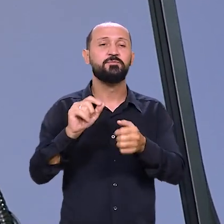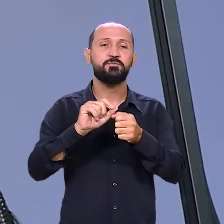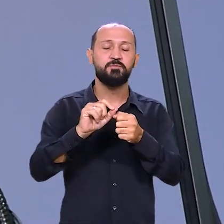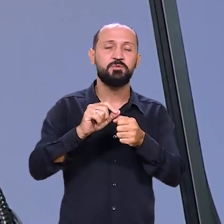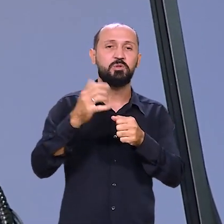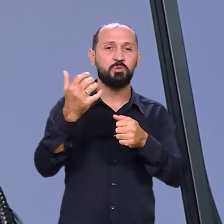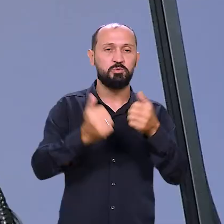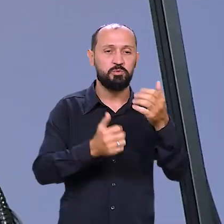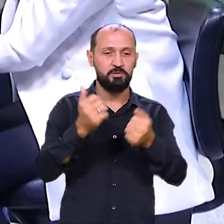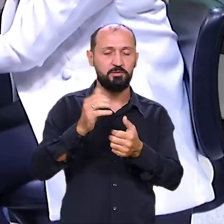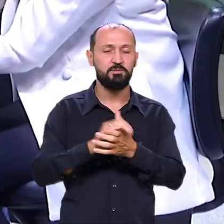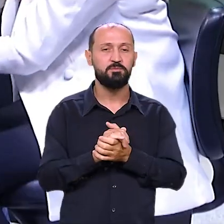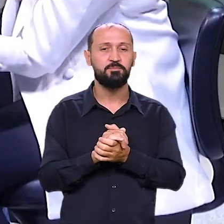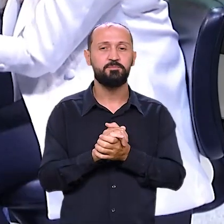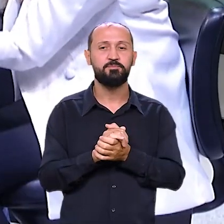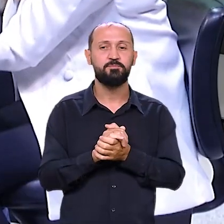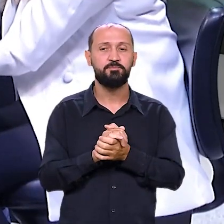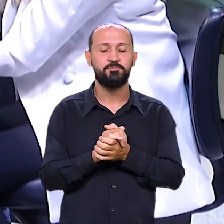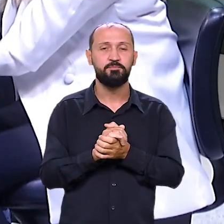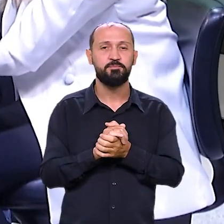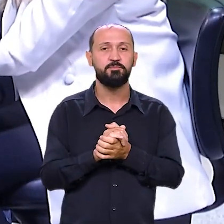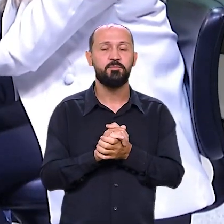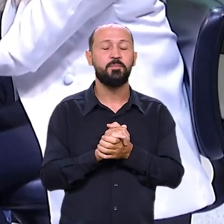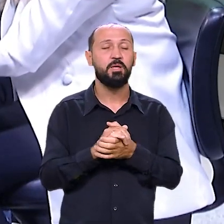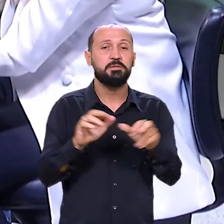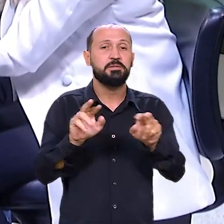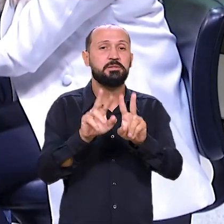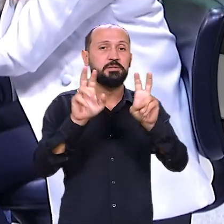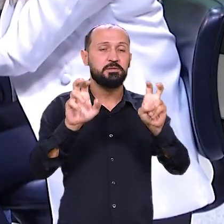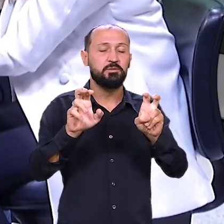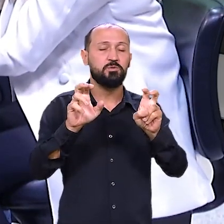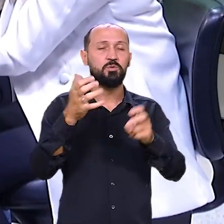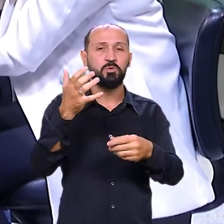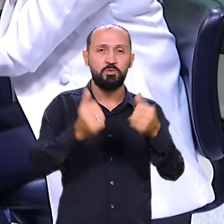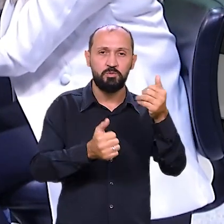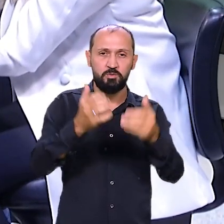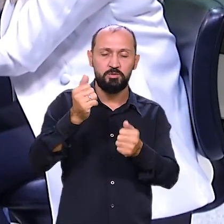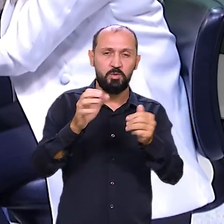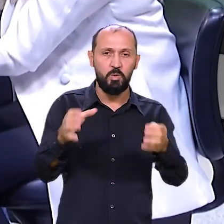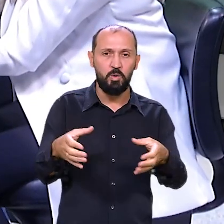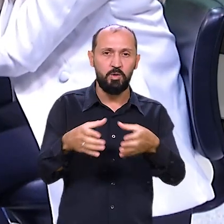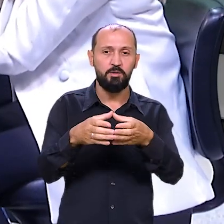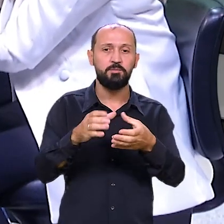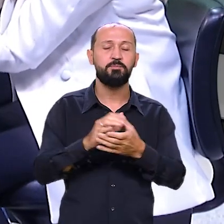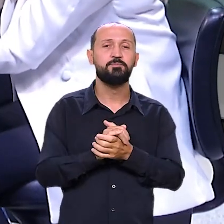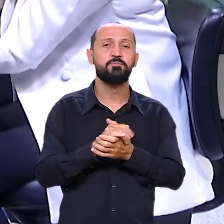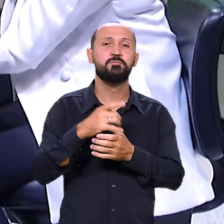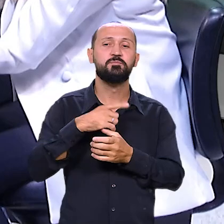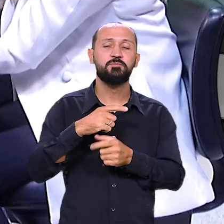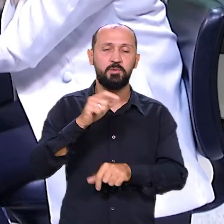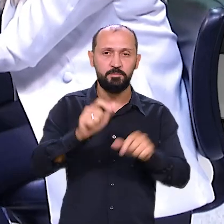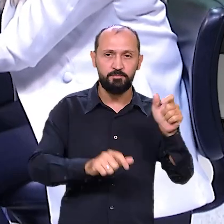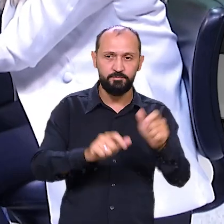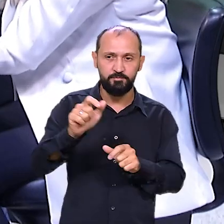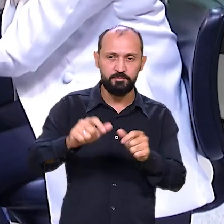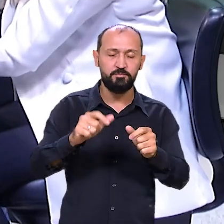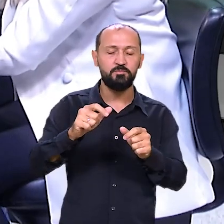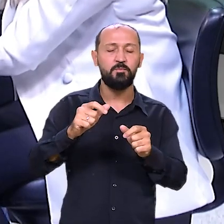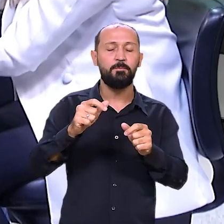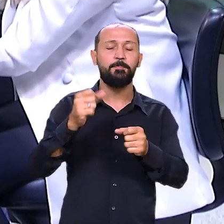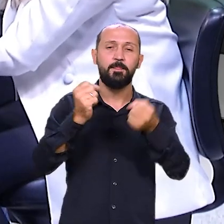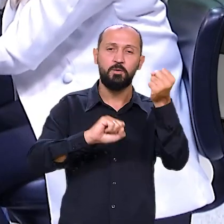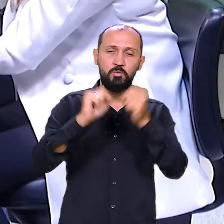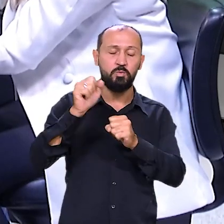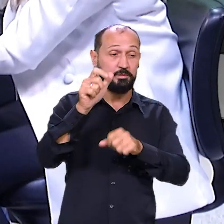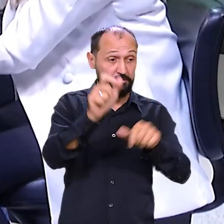à produção leiteira. E quando o senhor fala em esse setor do leite, essa cadeia, envolve produtor,